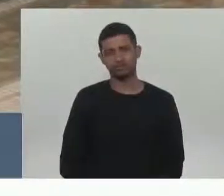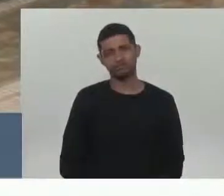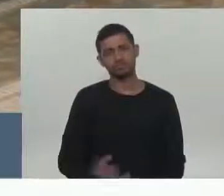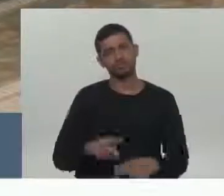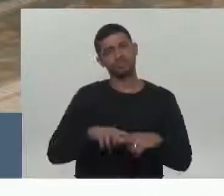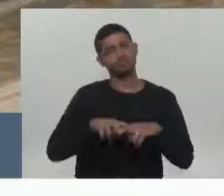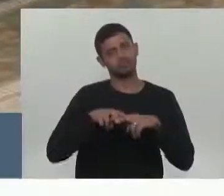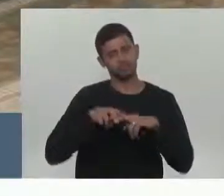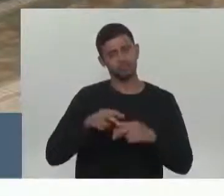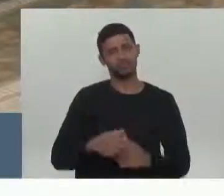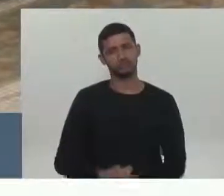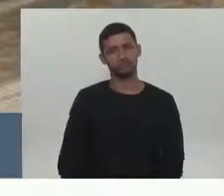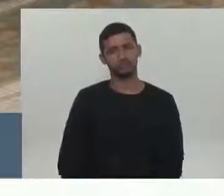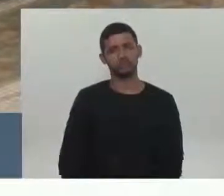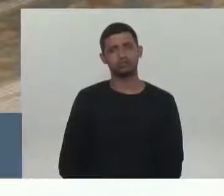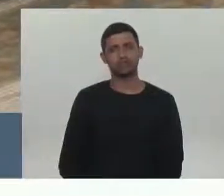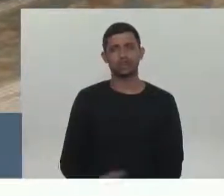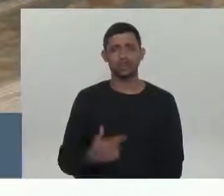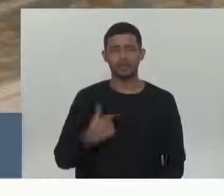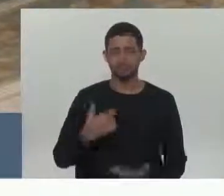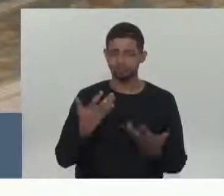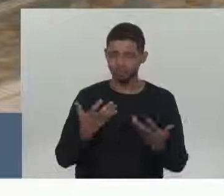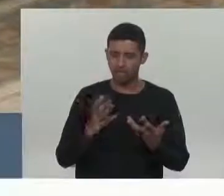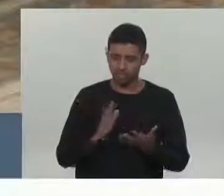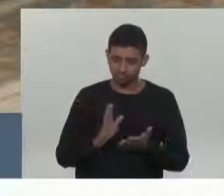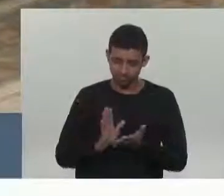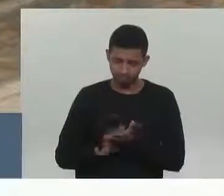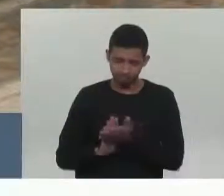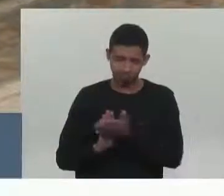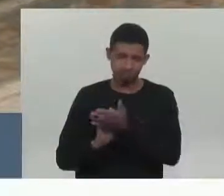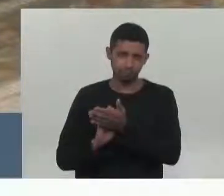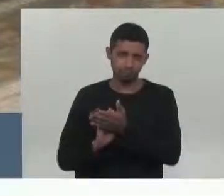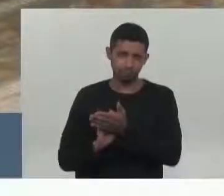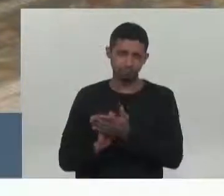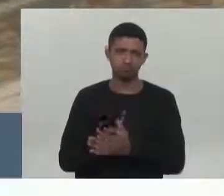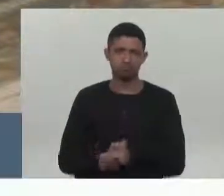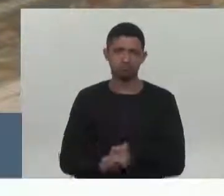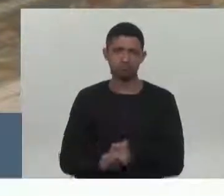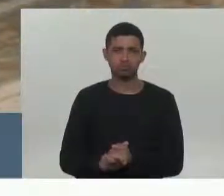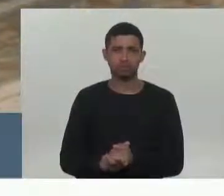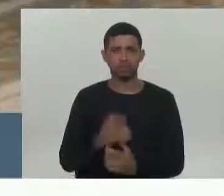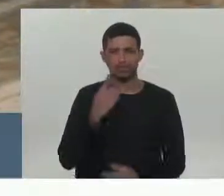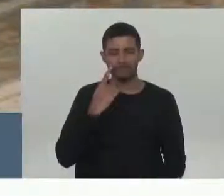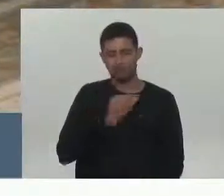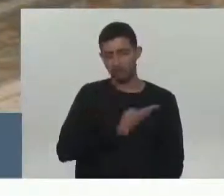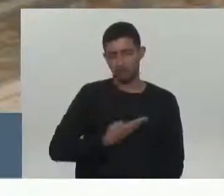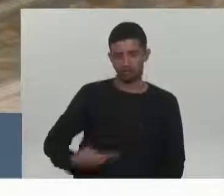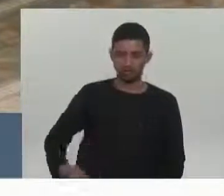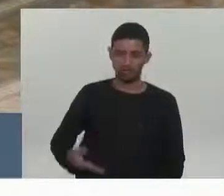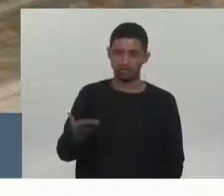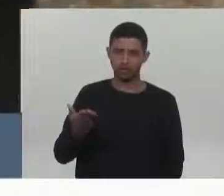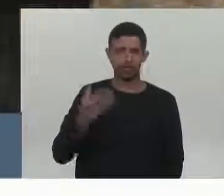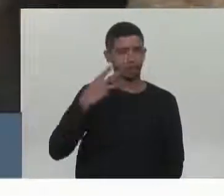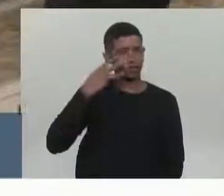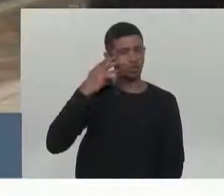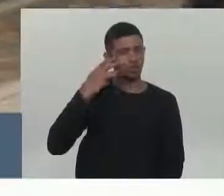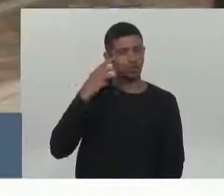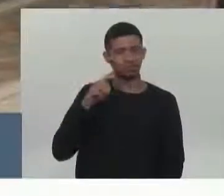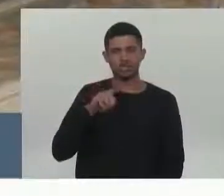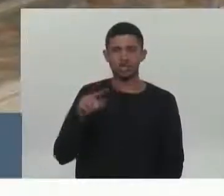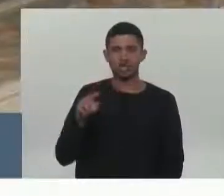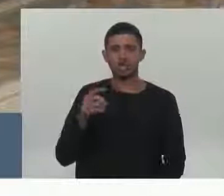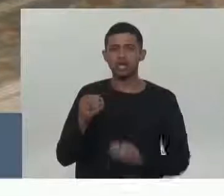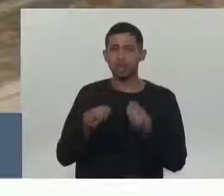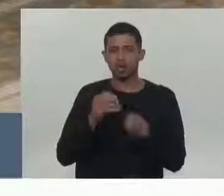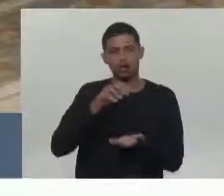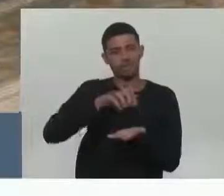Portanto, eu quero parabenizar também a condução que o governador Wilson Witzel está tendo na área de